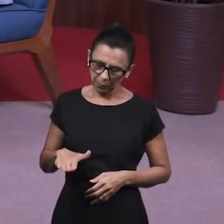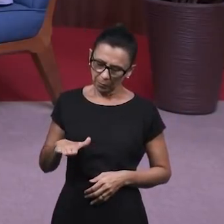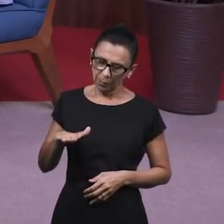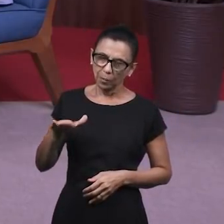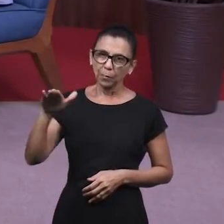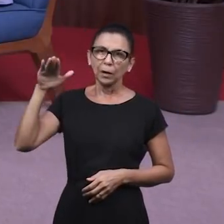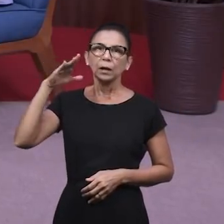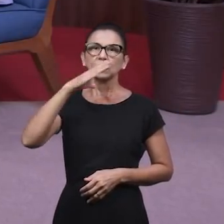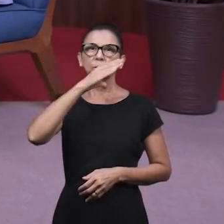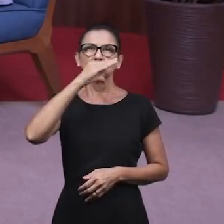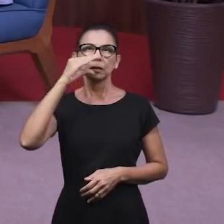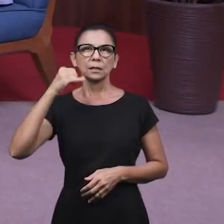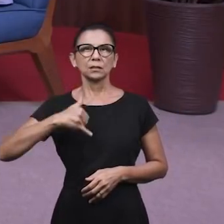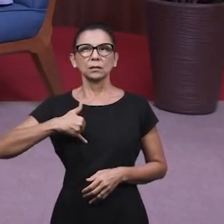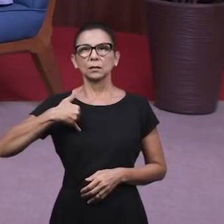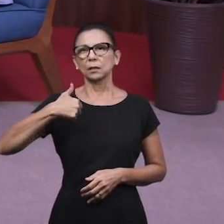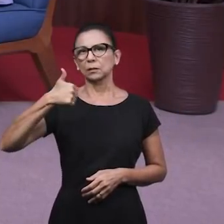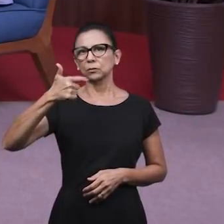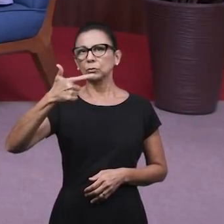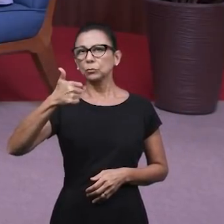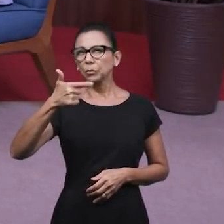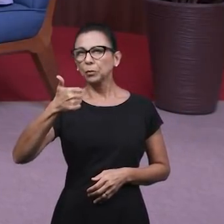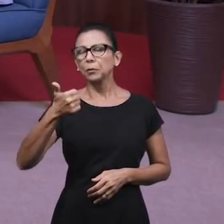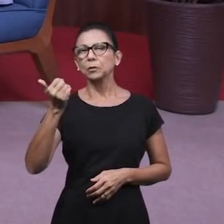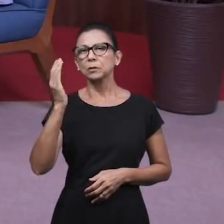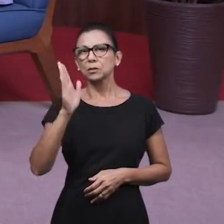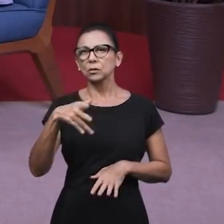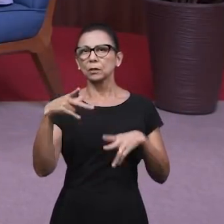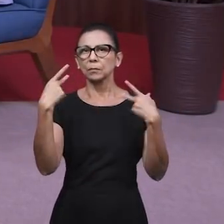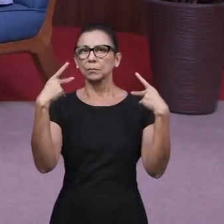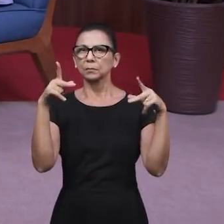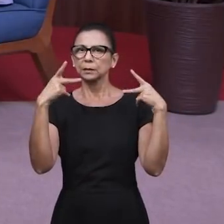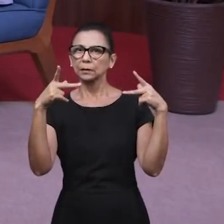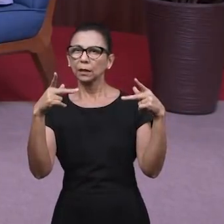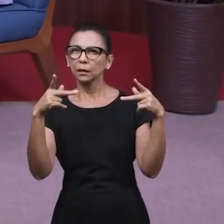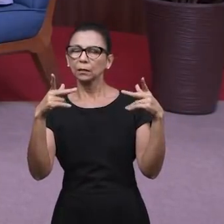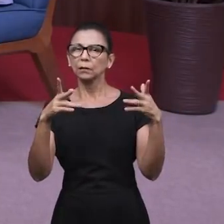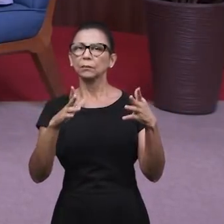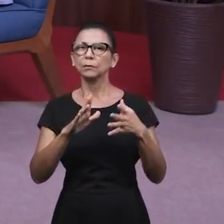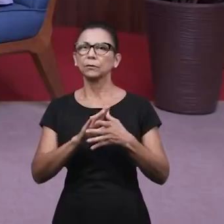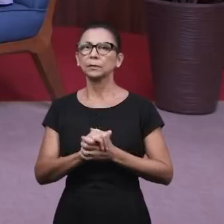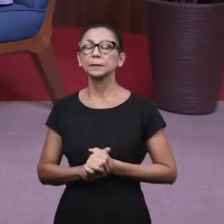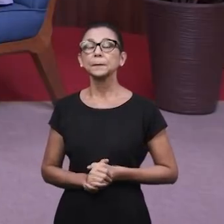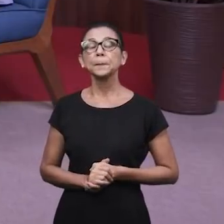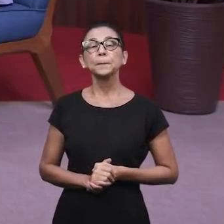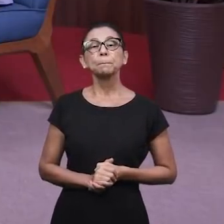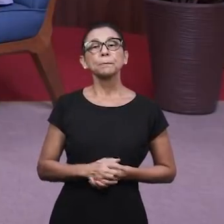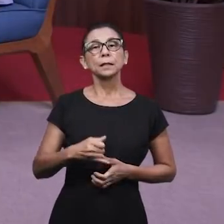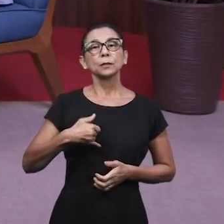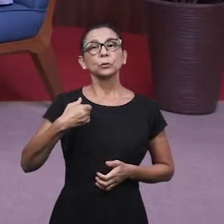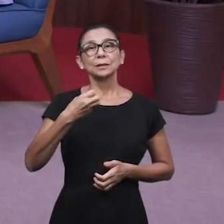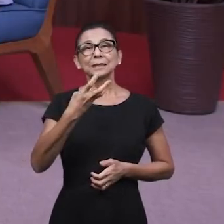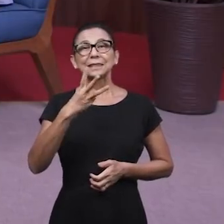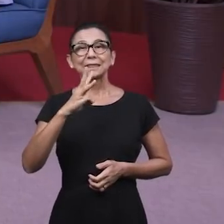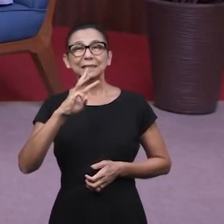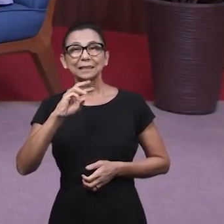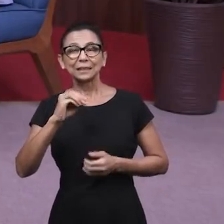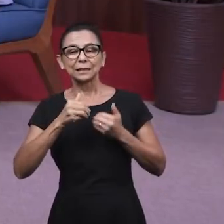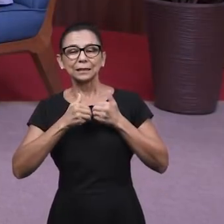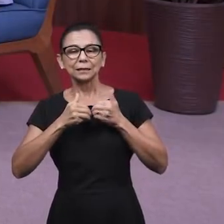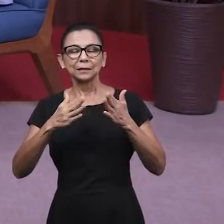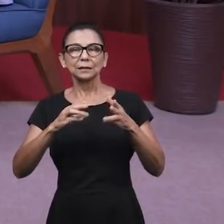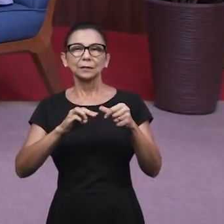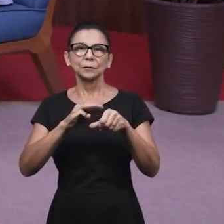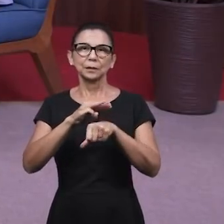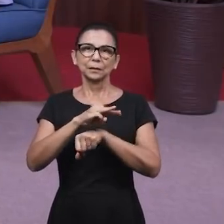sua adolescência, ali aos 12 anos no templo, né? E aos 30 anos, então, ele inicia o seu ministério, que duraria 3